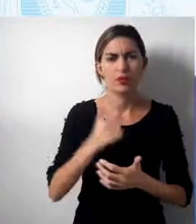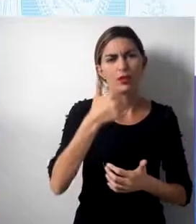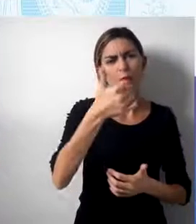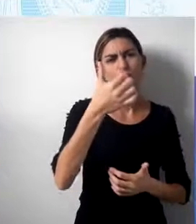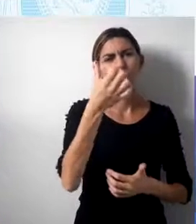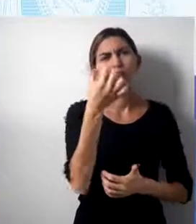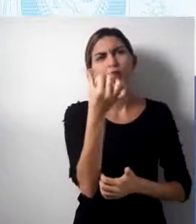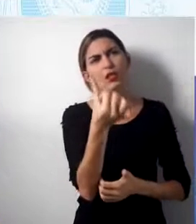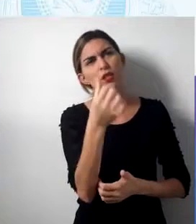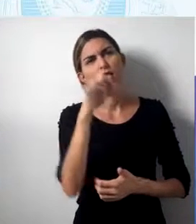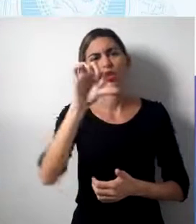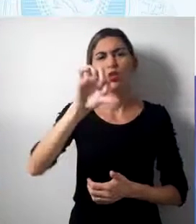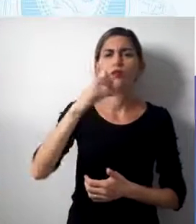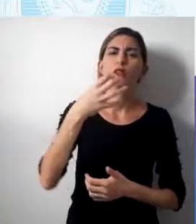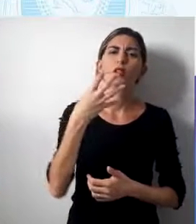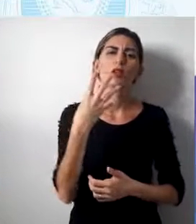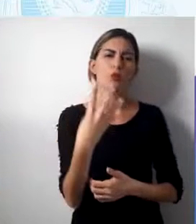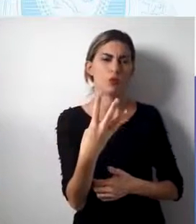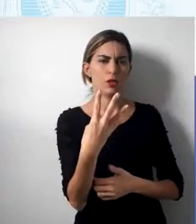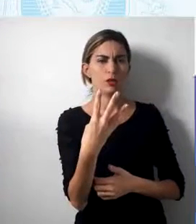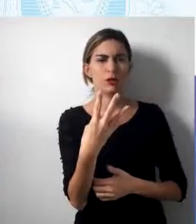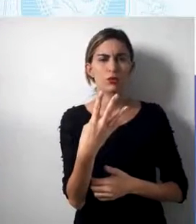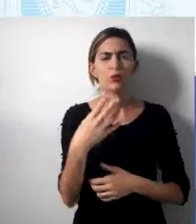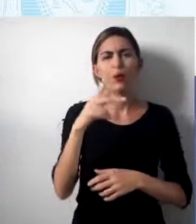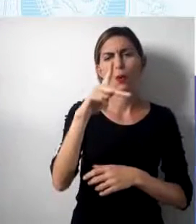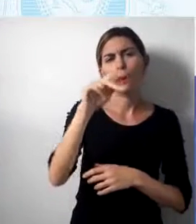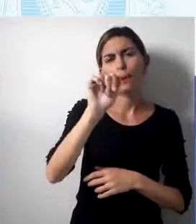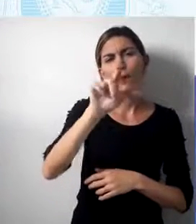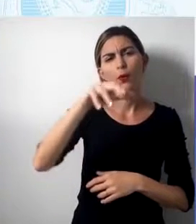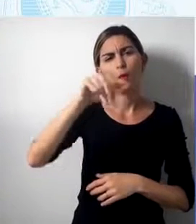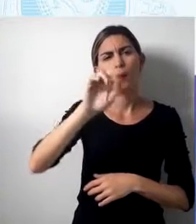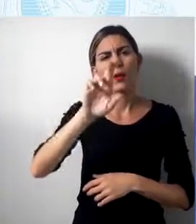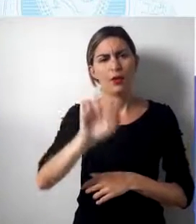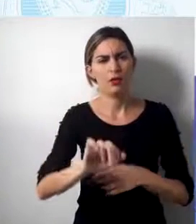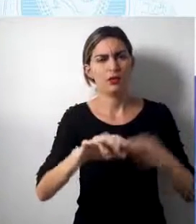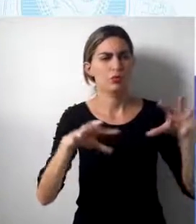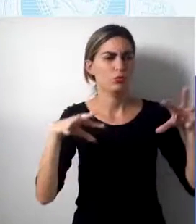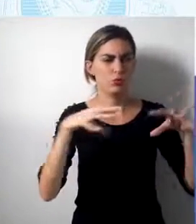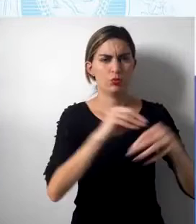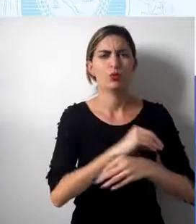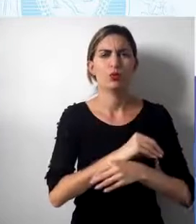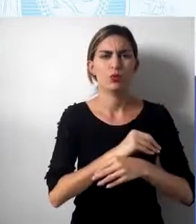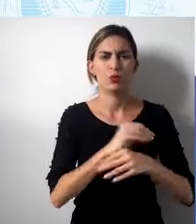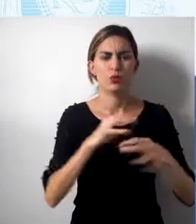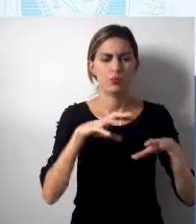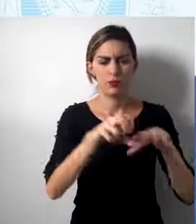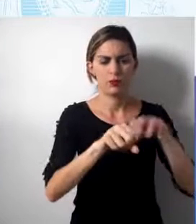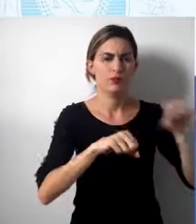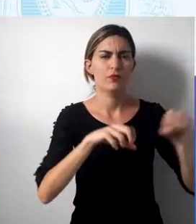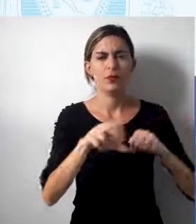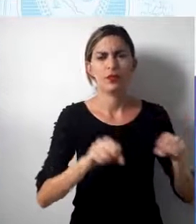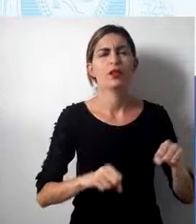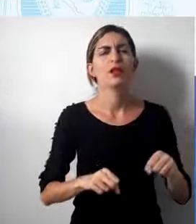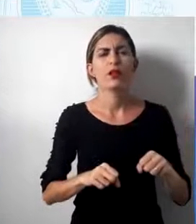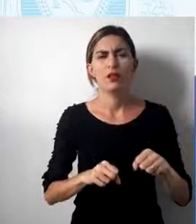em 1694 que Palmares vai ser totalmente